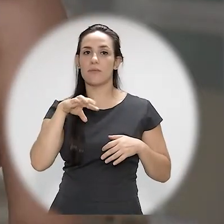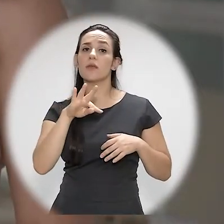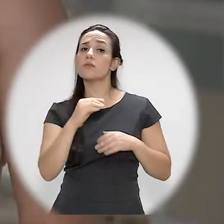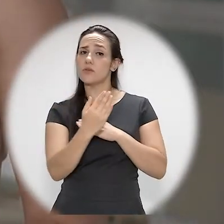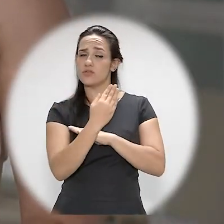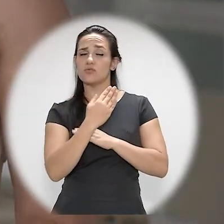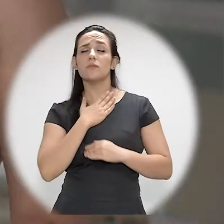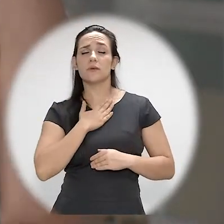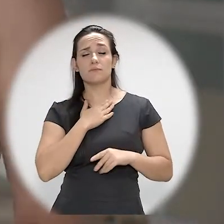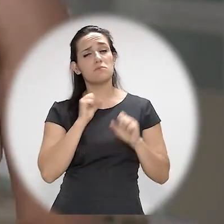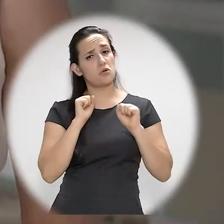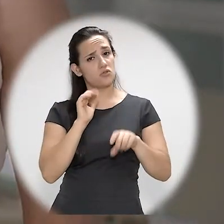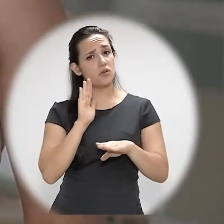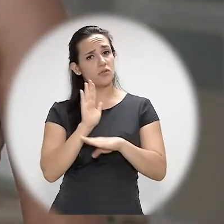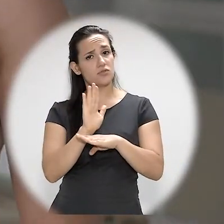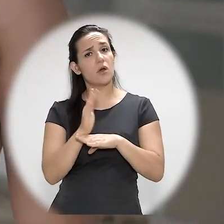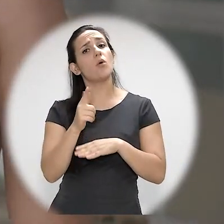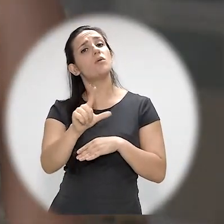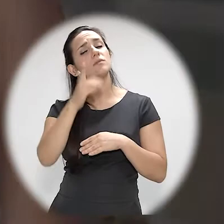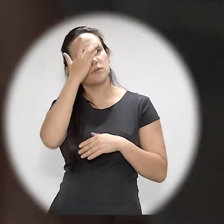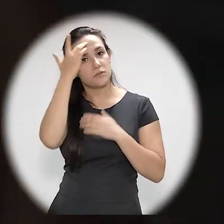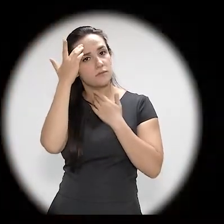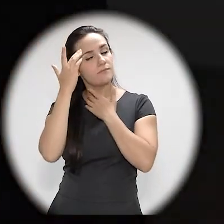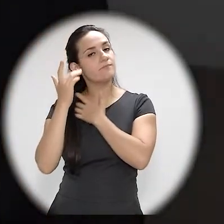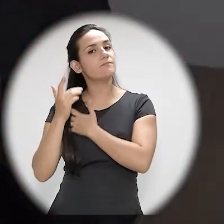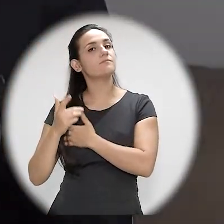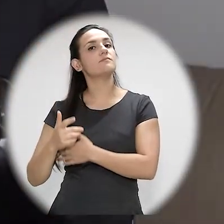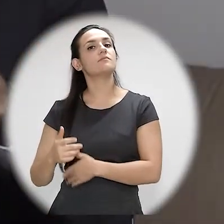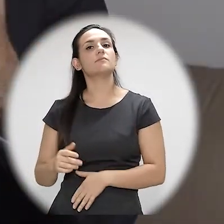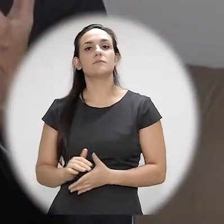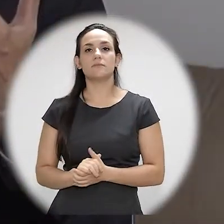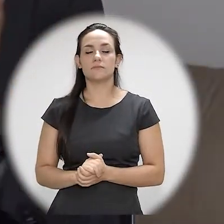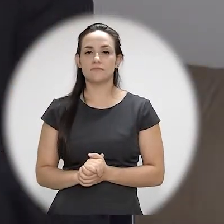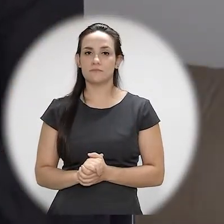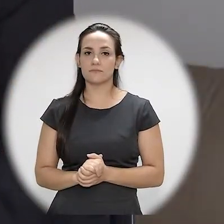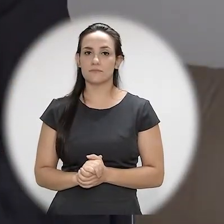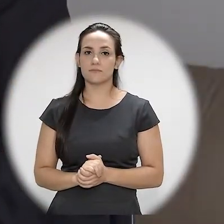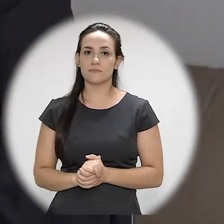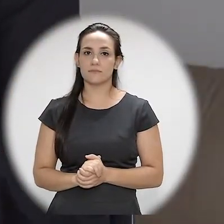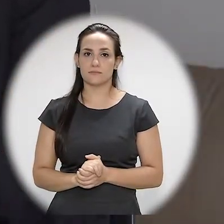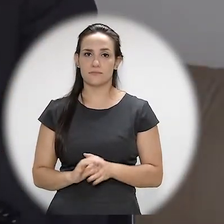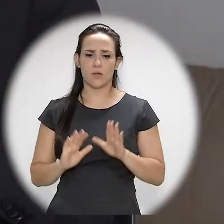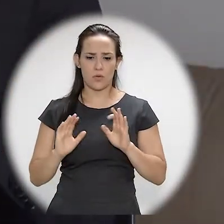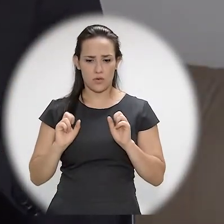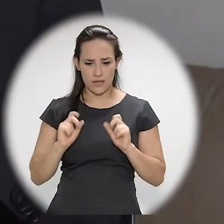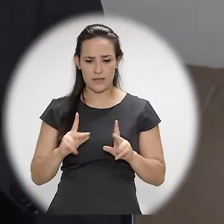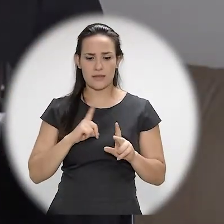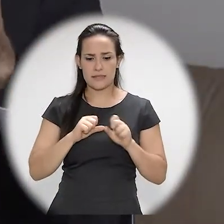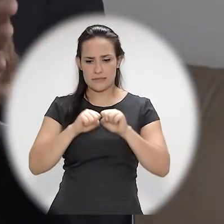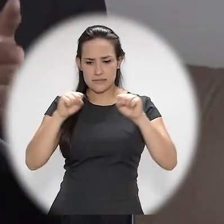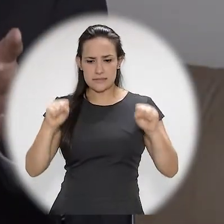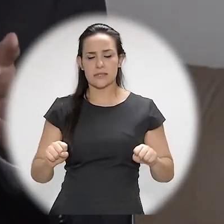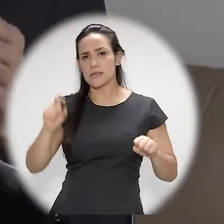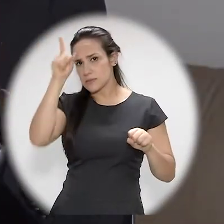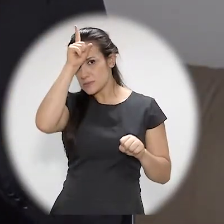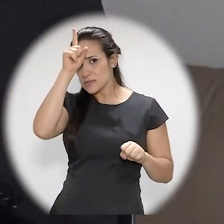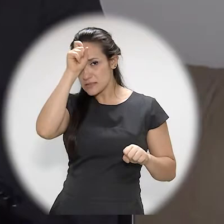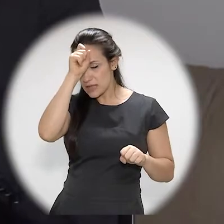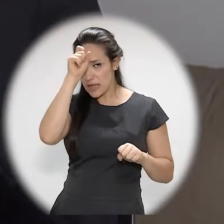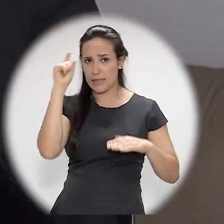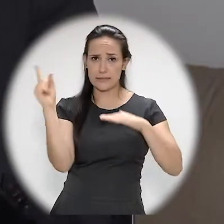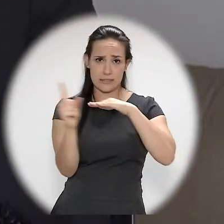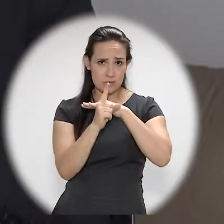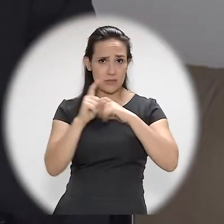me ajudou e pode ajudar bastante outras pessoas também. É preciso viver além do sistema hospitalar,